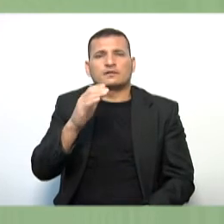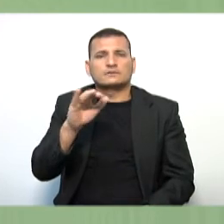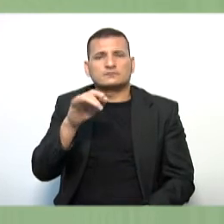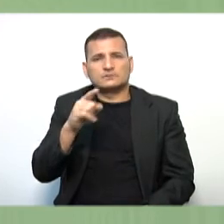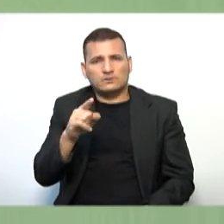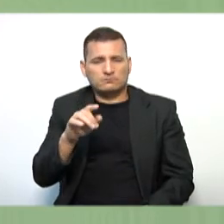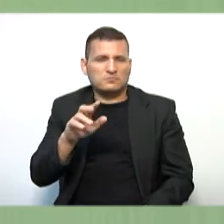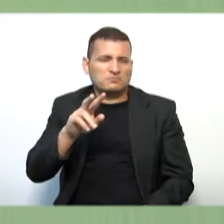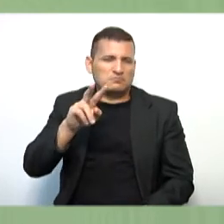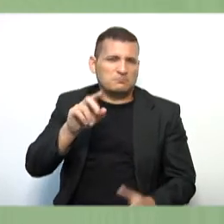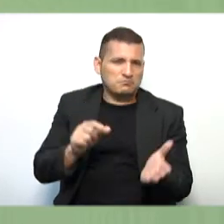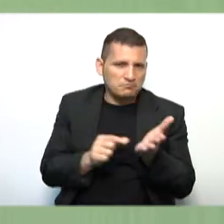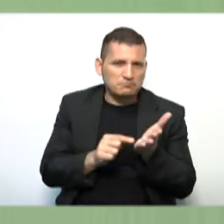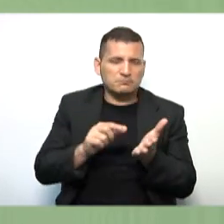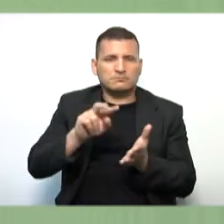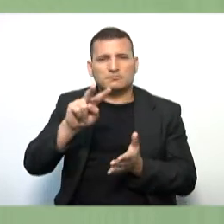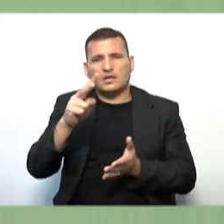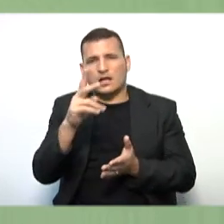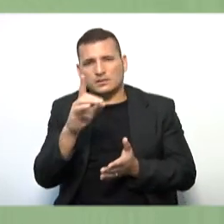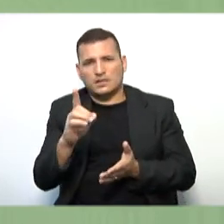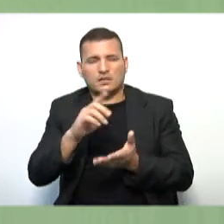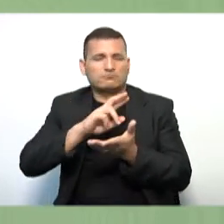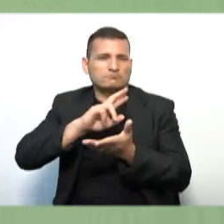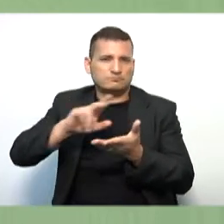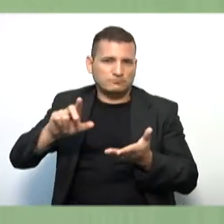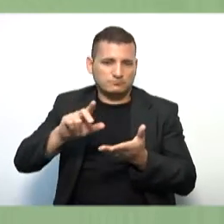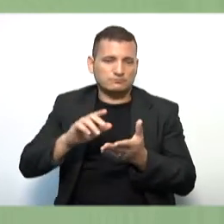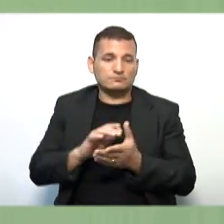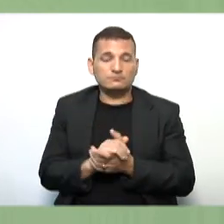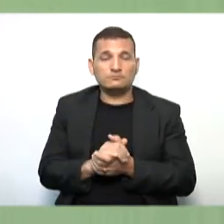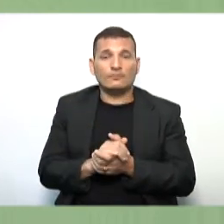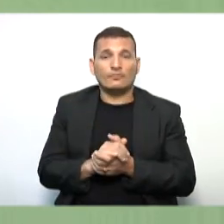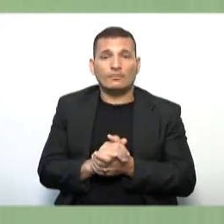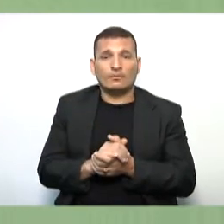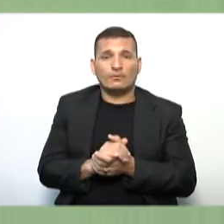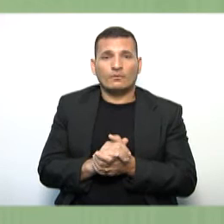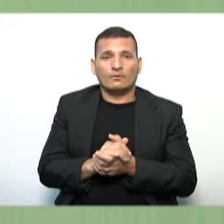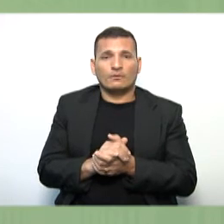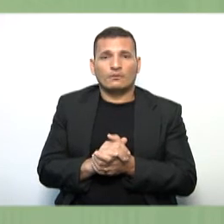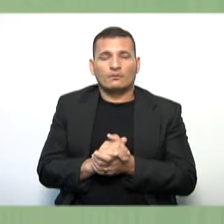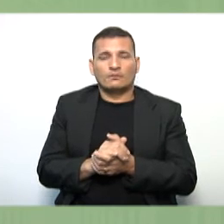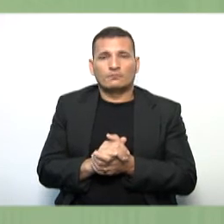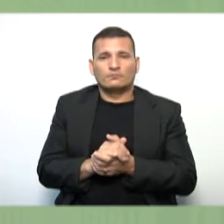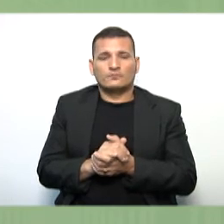HD, CD e por aí vai. Quando a gente fala em dispositivo de caractere, né,